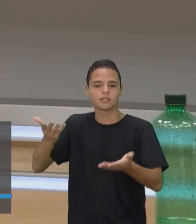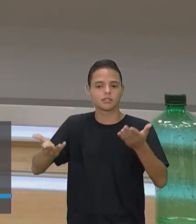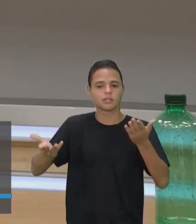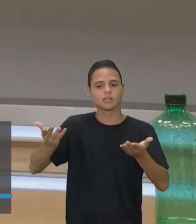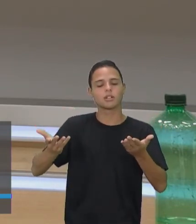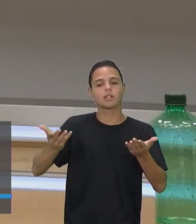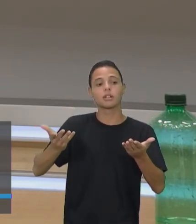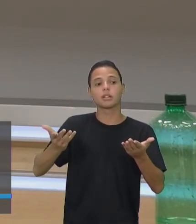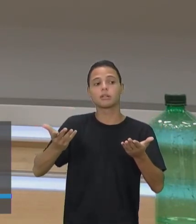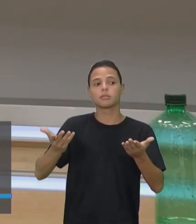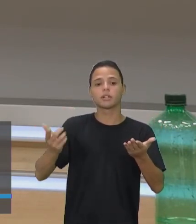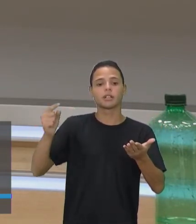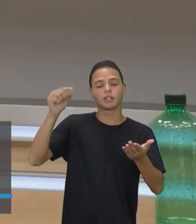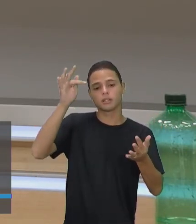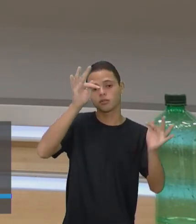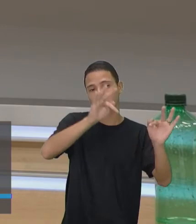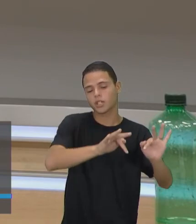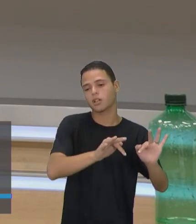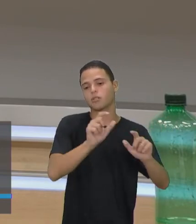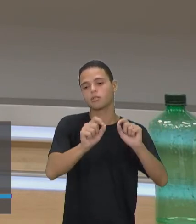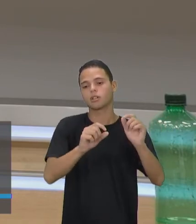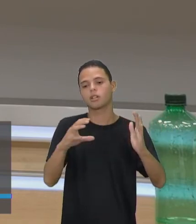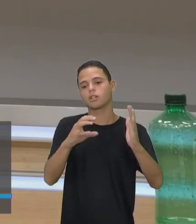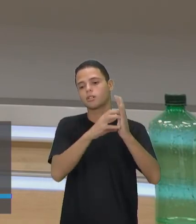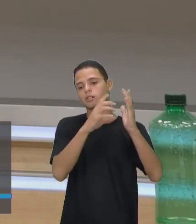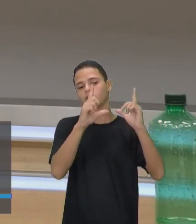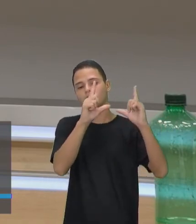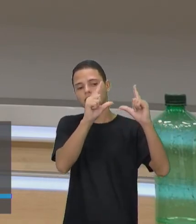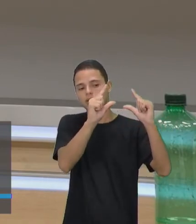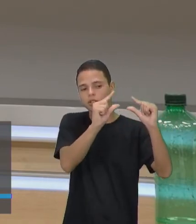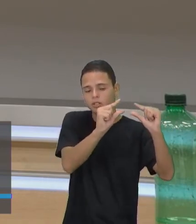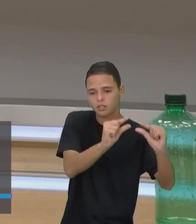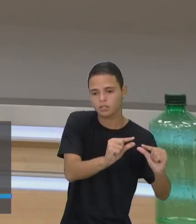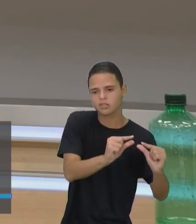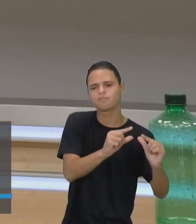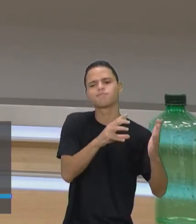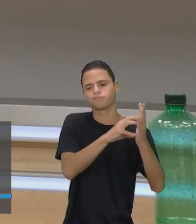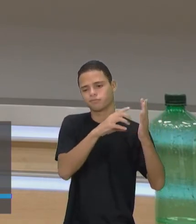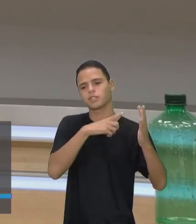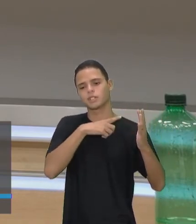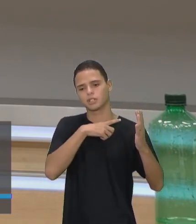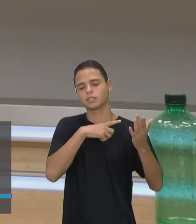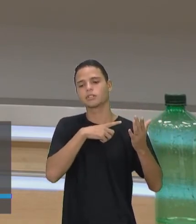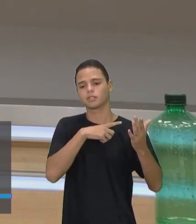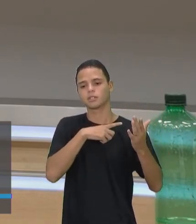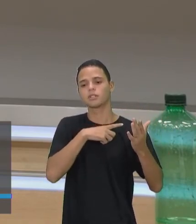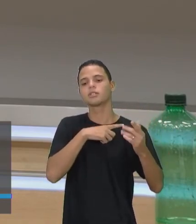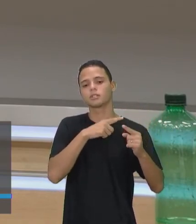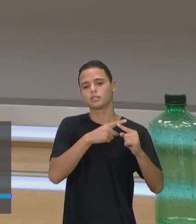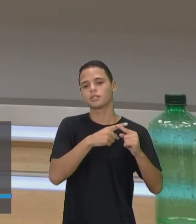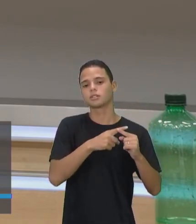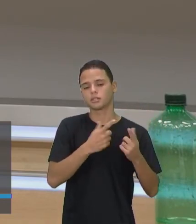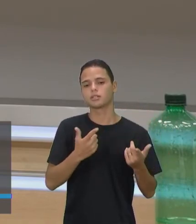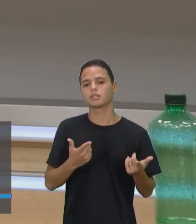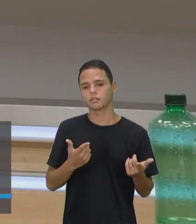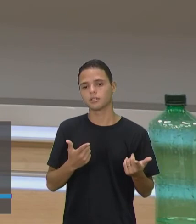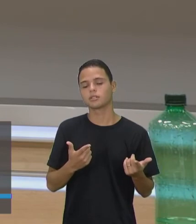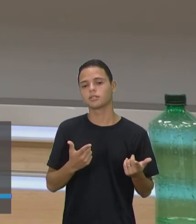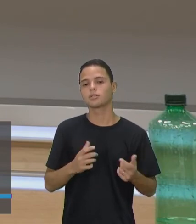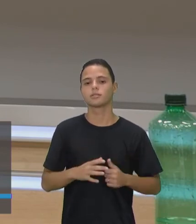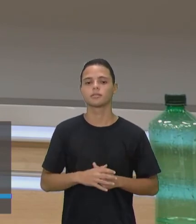impactar o menos possível o ciclo. Porque a gente vai impactar. A gente vai impactar porque a gente existe. O simples